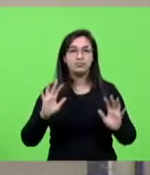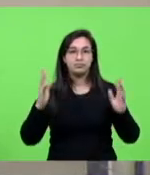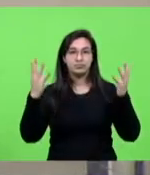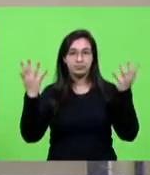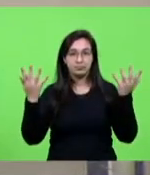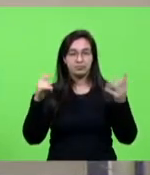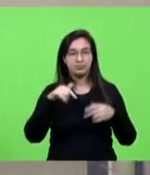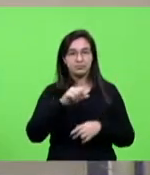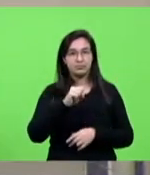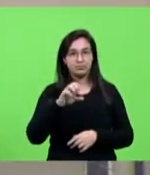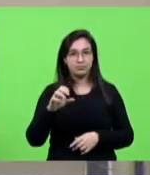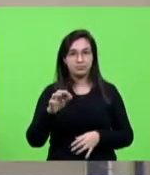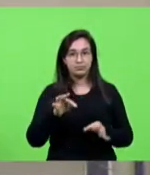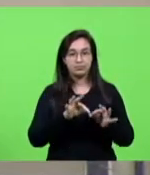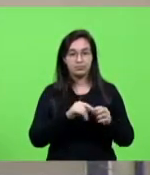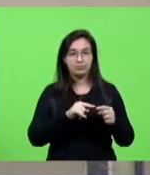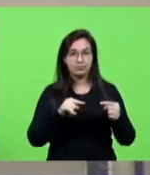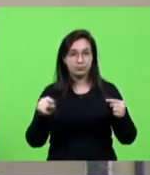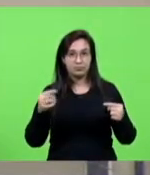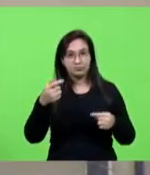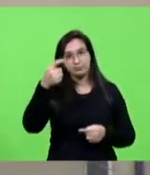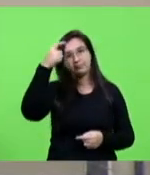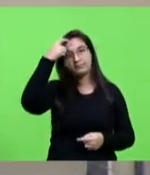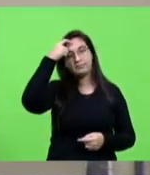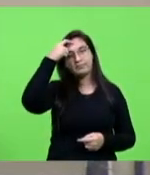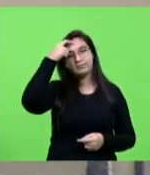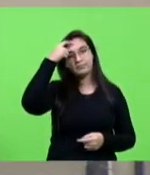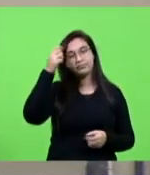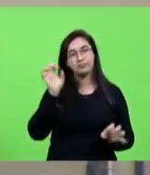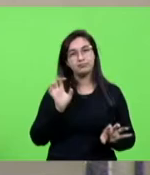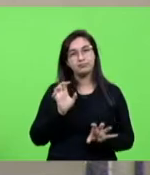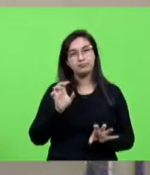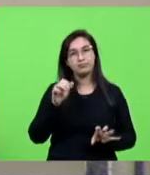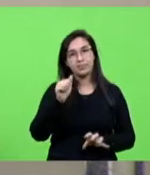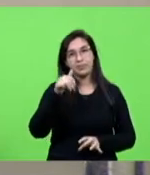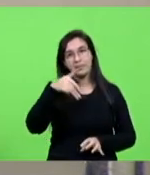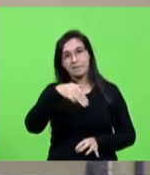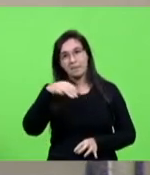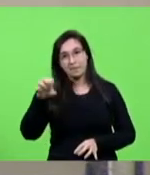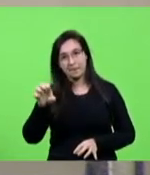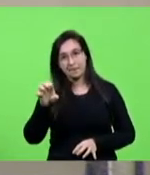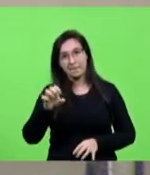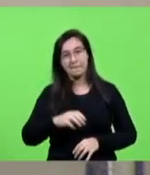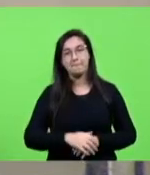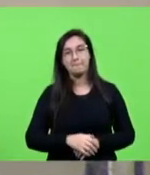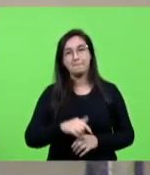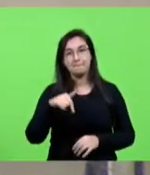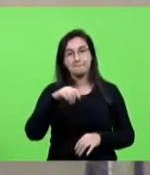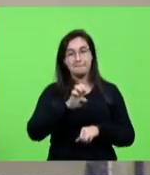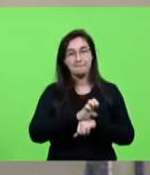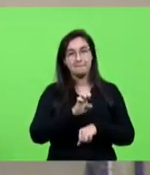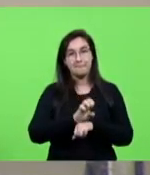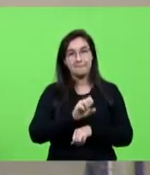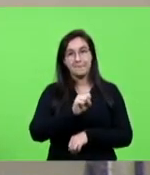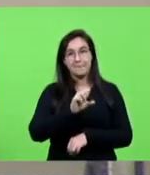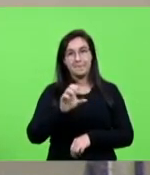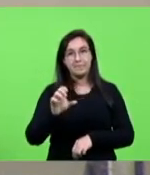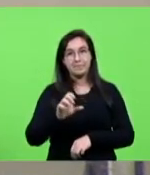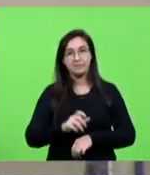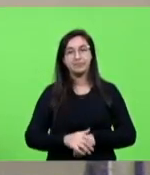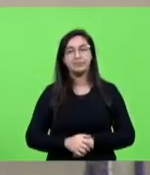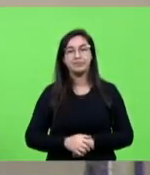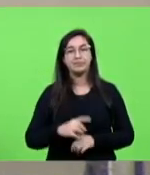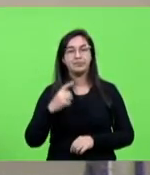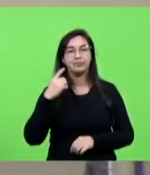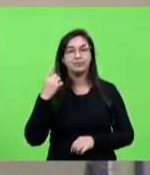para instituir a Semana de Conscientização sobre a Atrofia Muscular Espinhal, AME, no Estado de Santa Catarina.